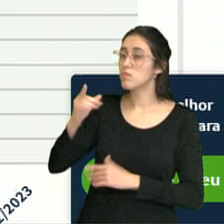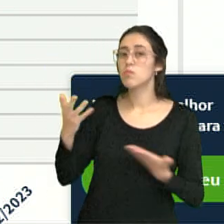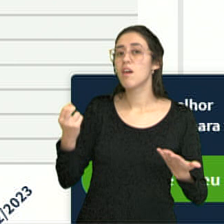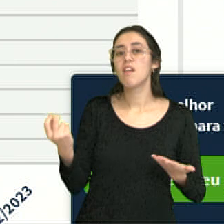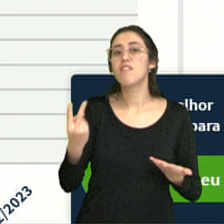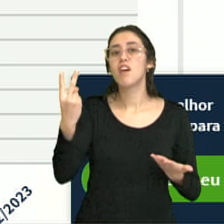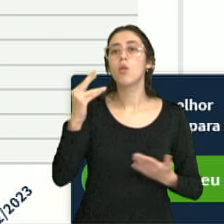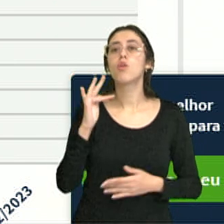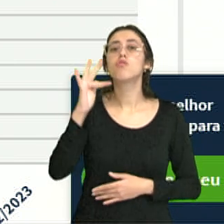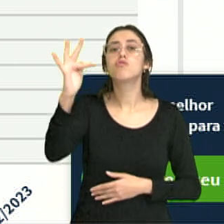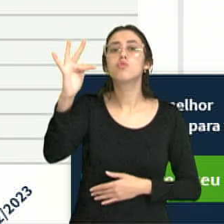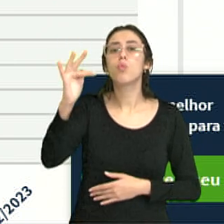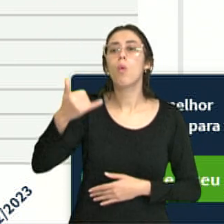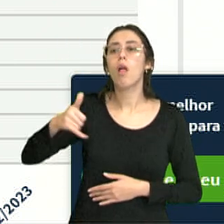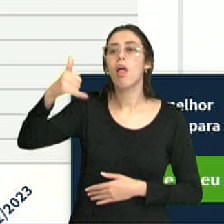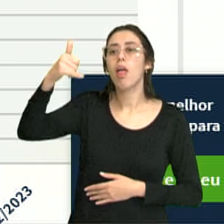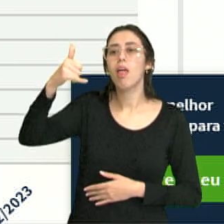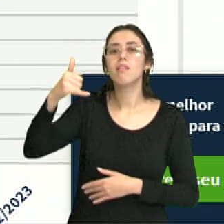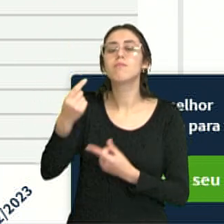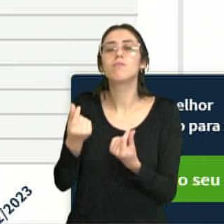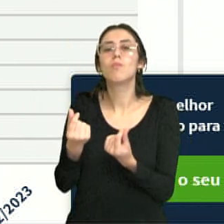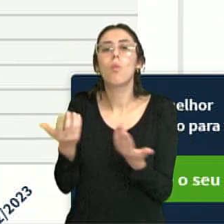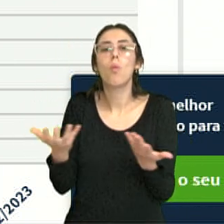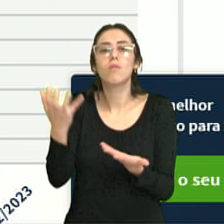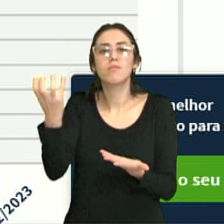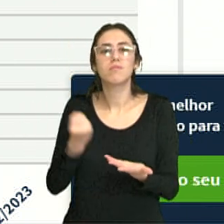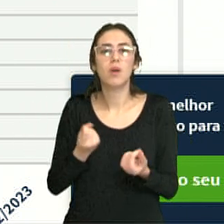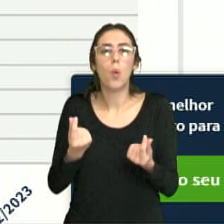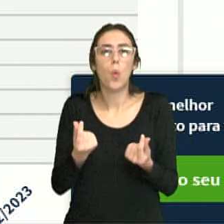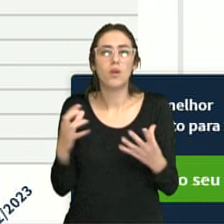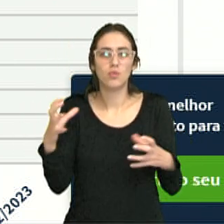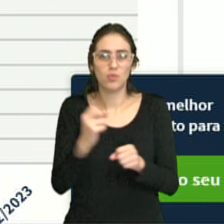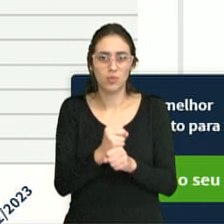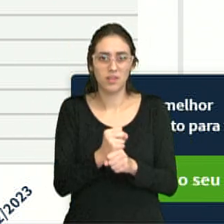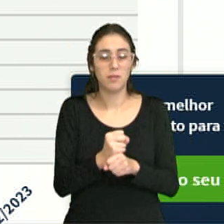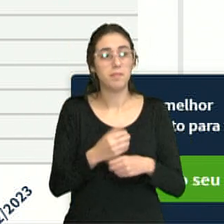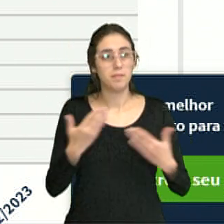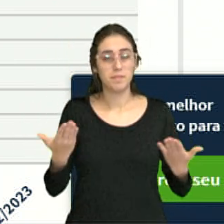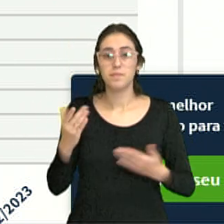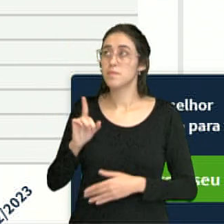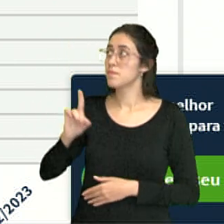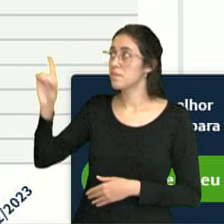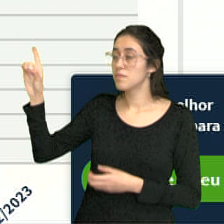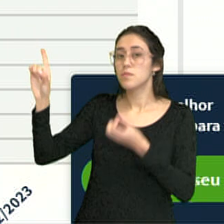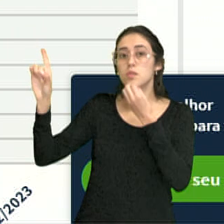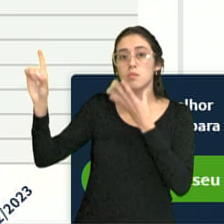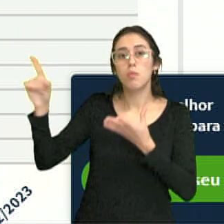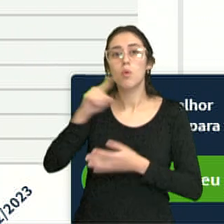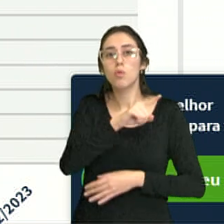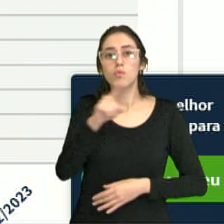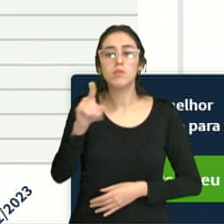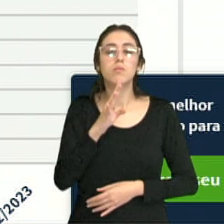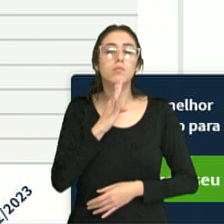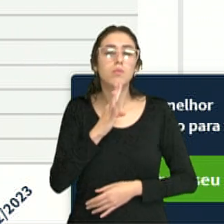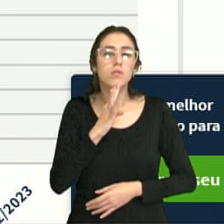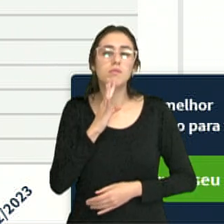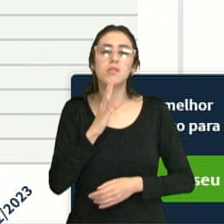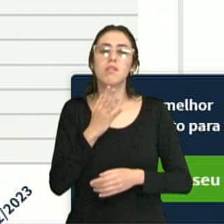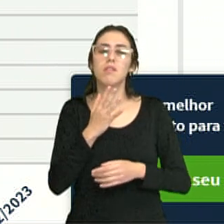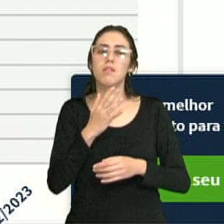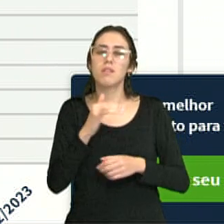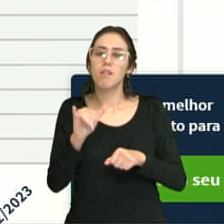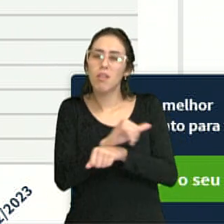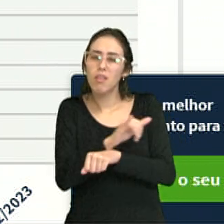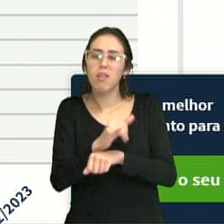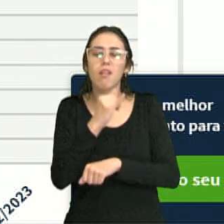vai ter de rendimento e de saque. E aqui fica como tarefa para vocês simularem várias situações